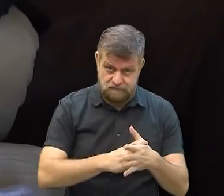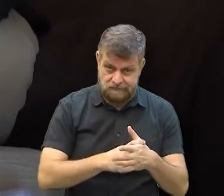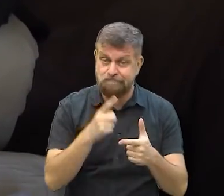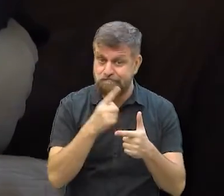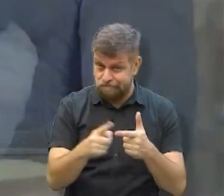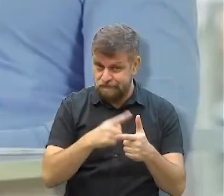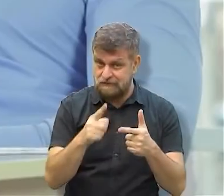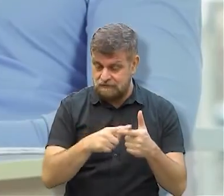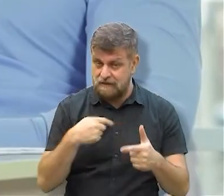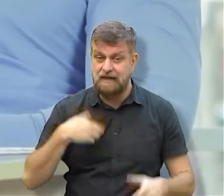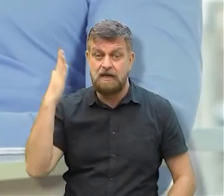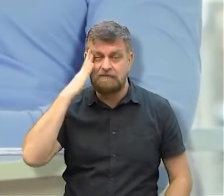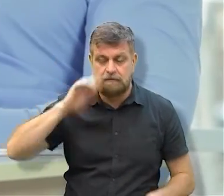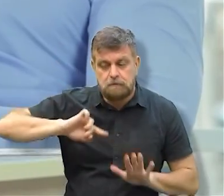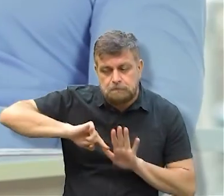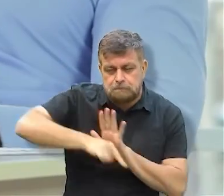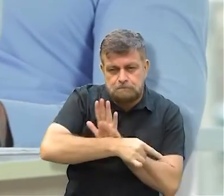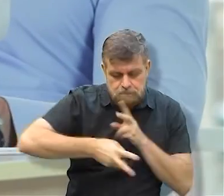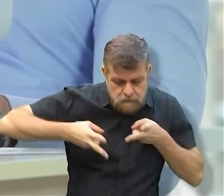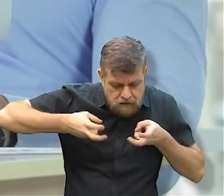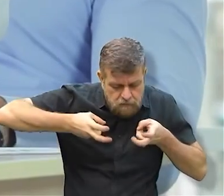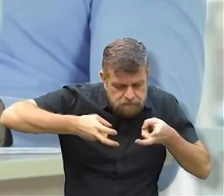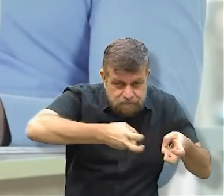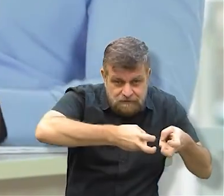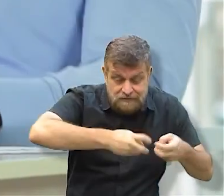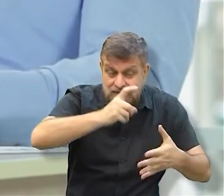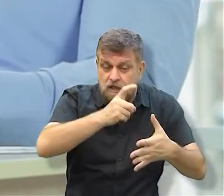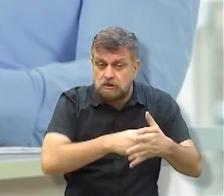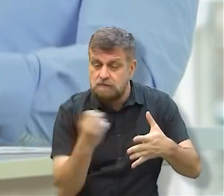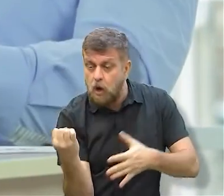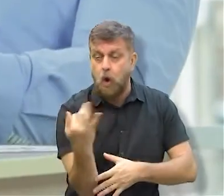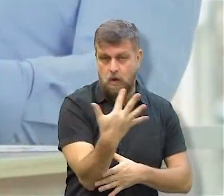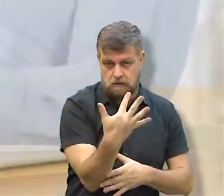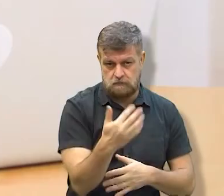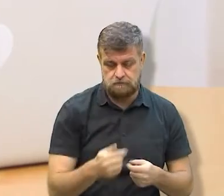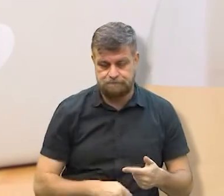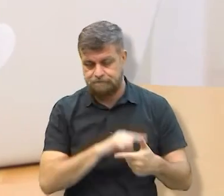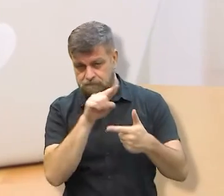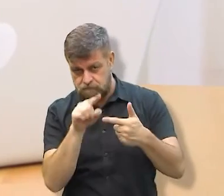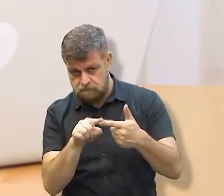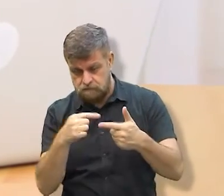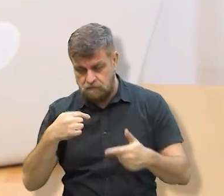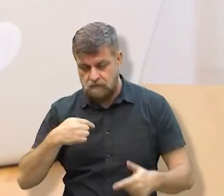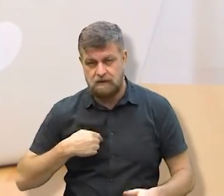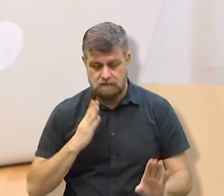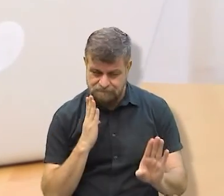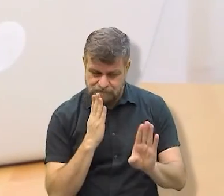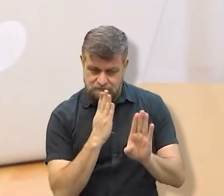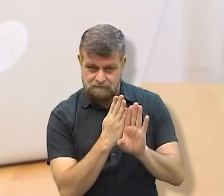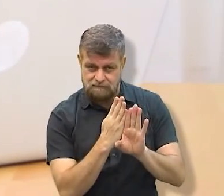da encrenca. Então, a primeira coisa é analisar. Deixa eu entender qual é o tamanho da dívida. Segunda coisa, eu